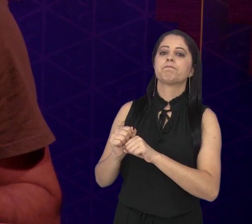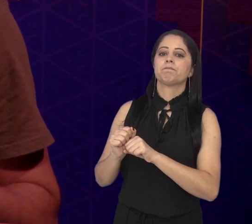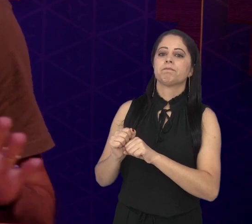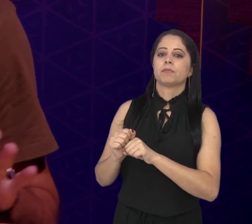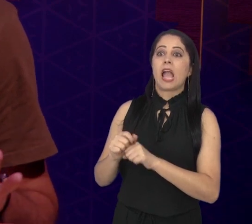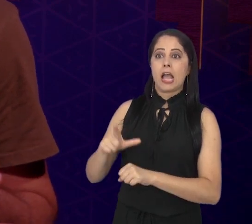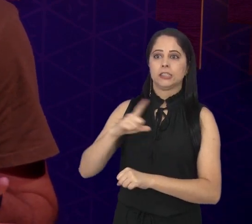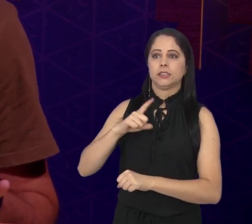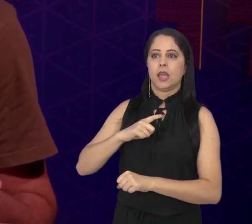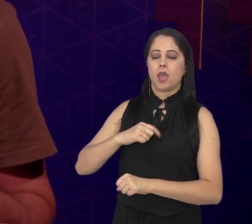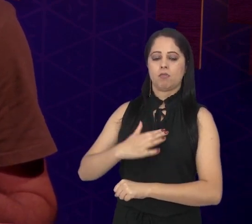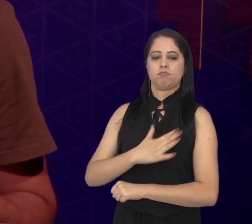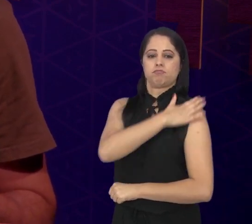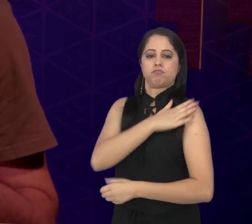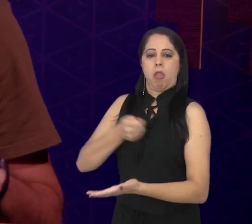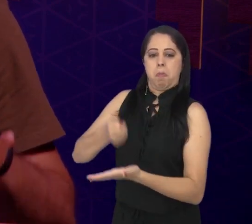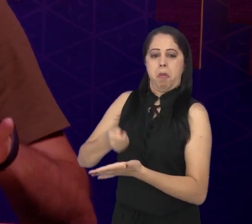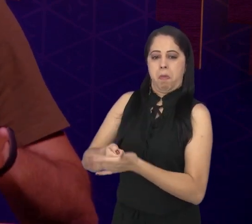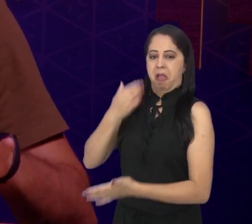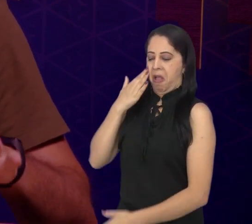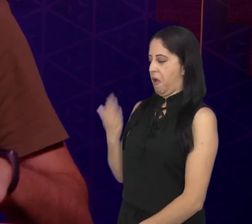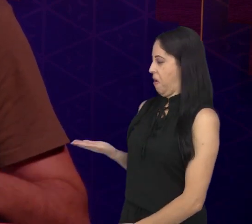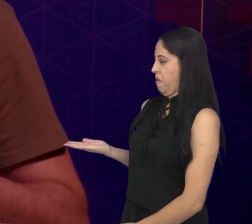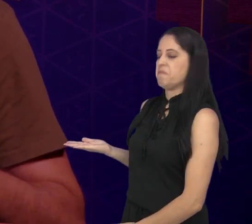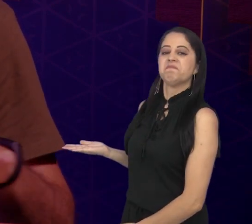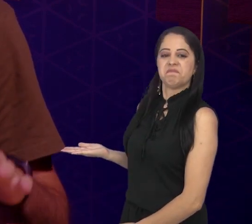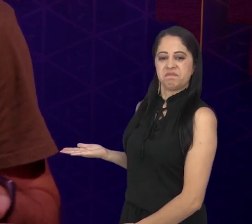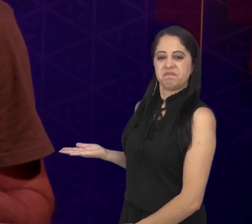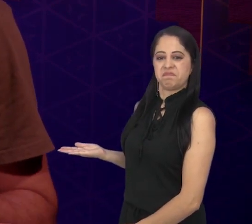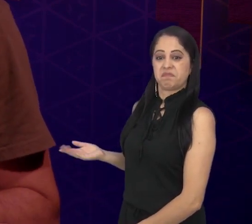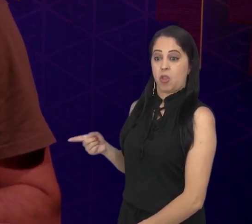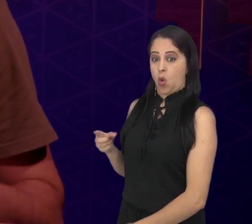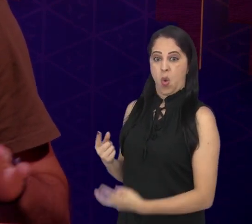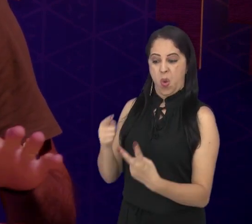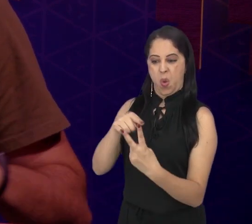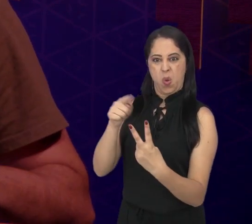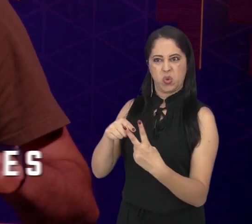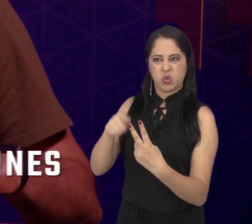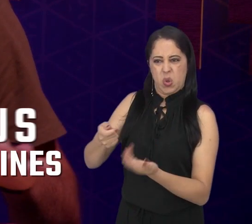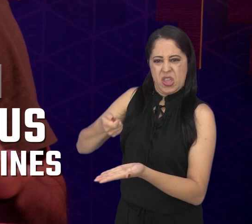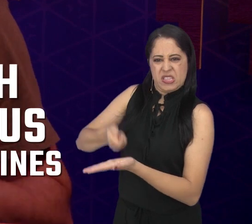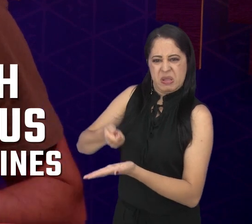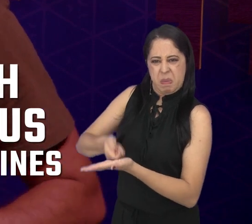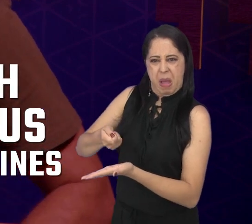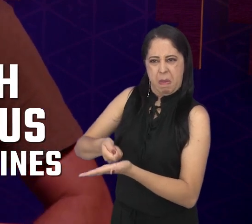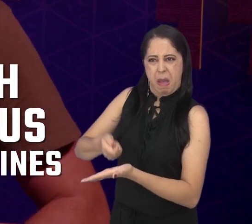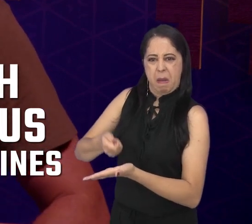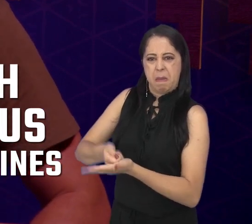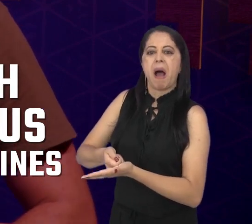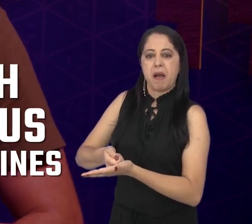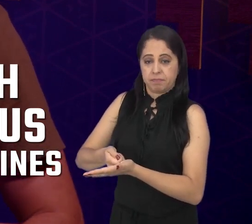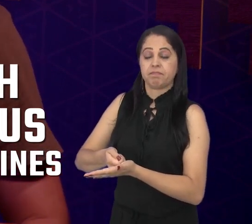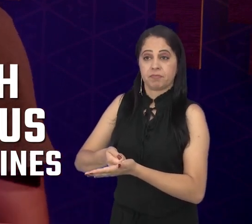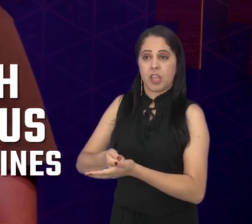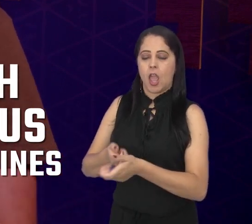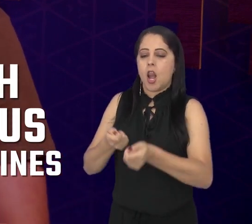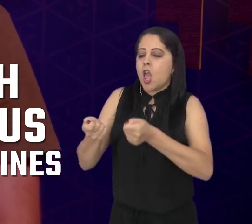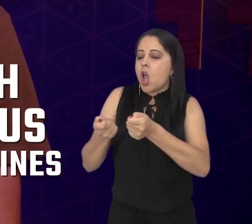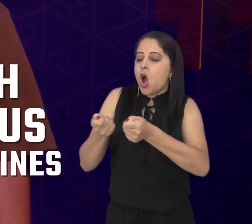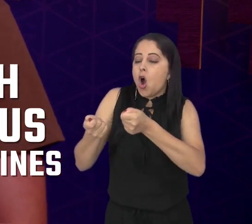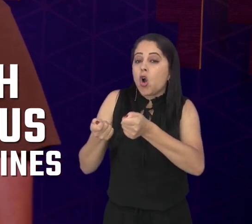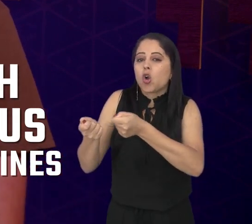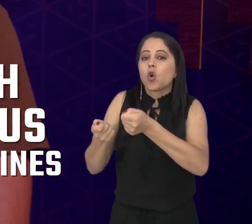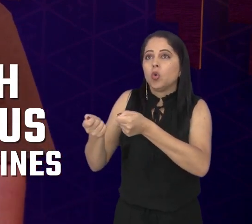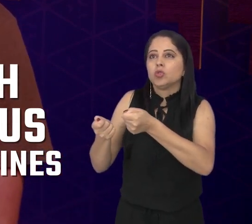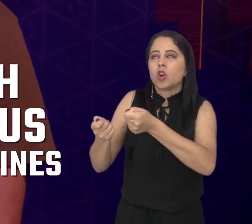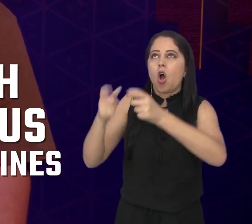né, é uma ditadura. Então, Darth Vader, Darth Sidious e tal, Palpatines, é a